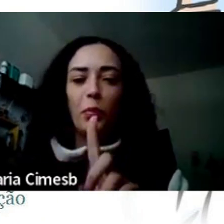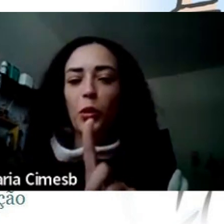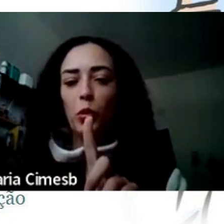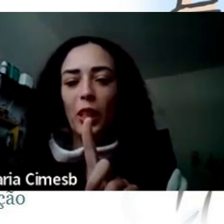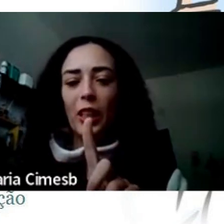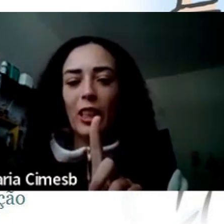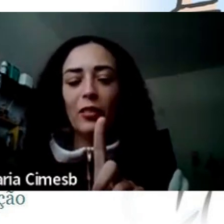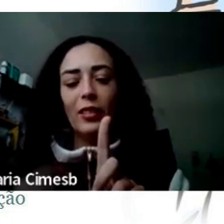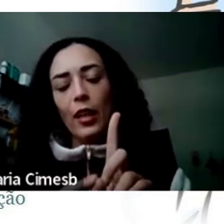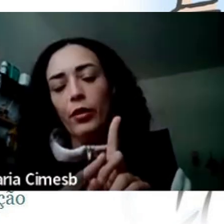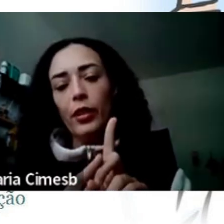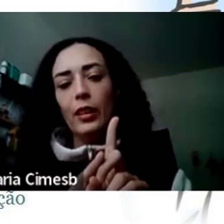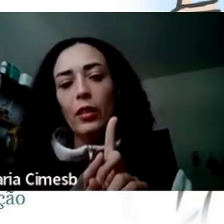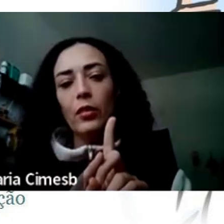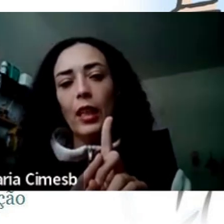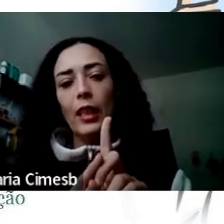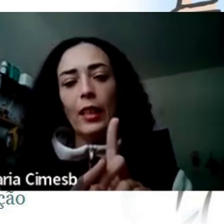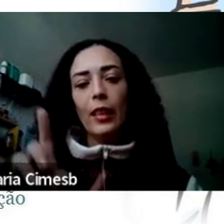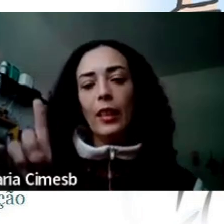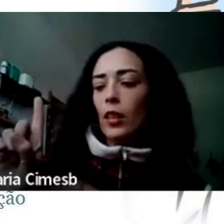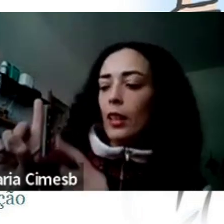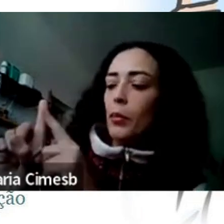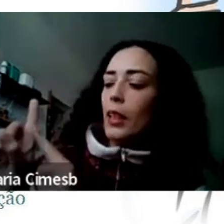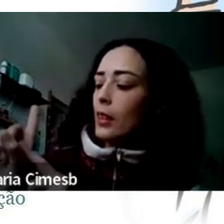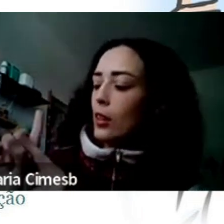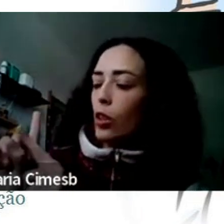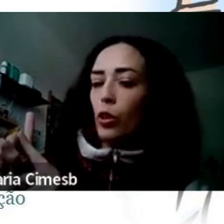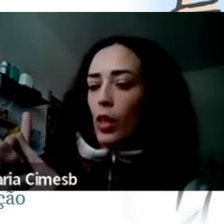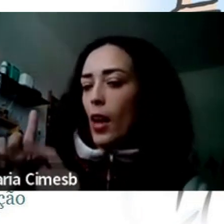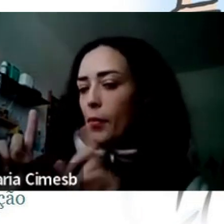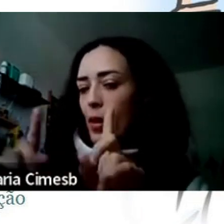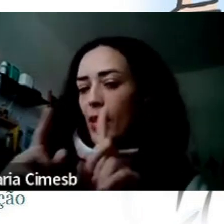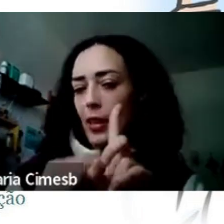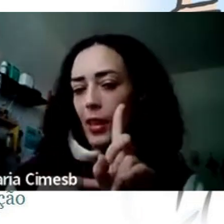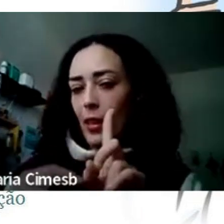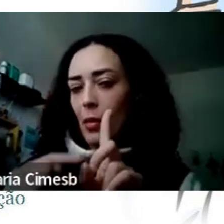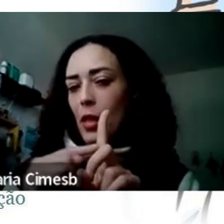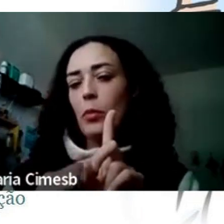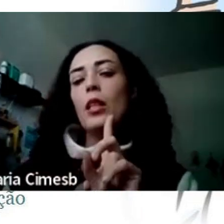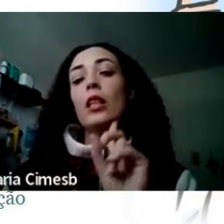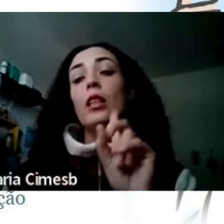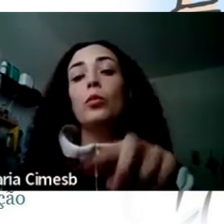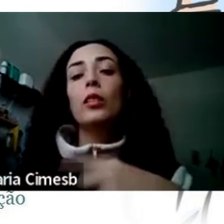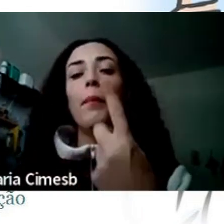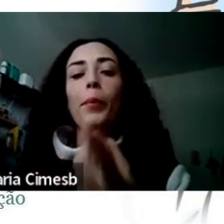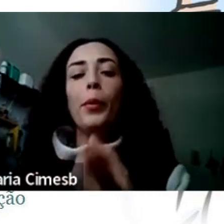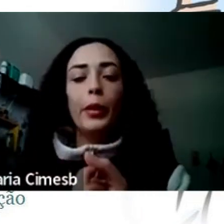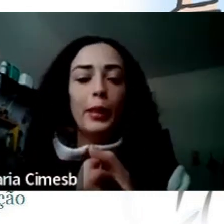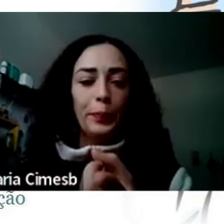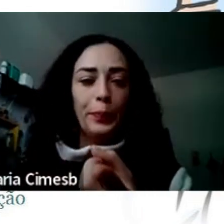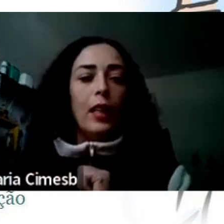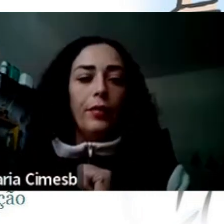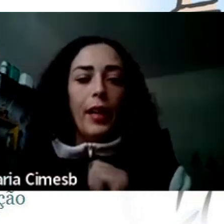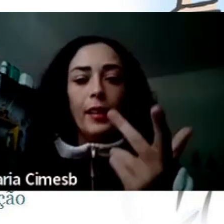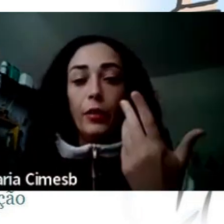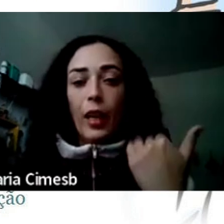tem? Ela responde 1 aninho. Sai a configuração da letra D. E olha que bacana, se a gente olhar, é bem a letra D mesmo. Então,